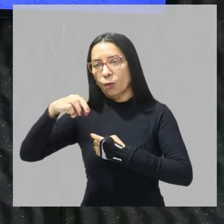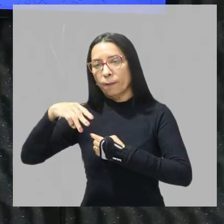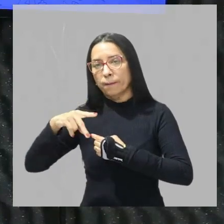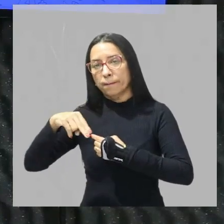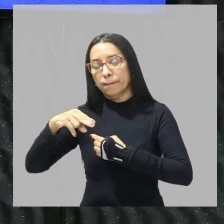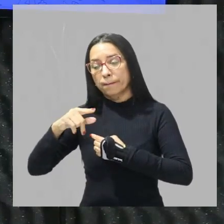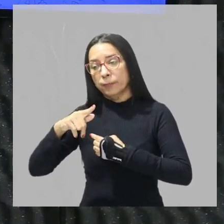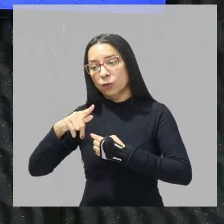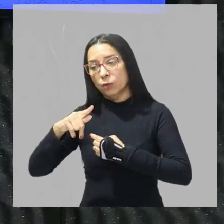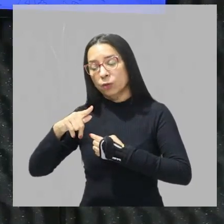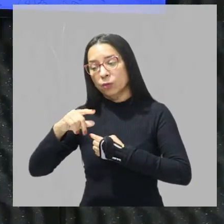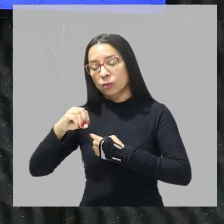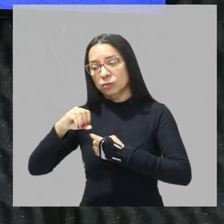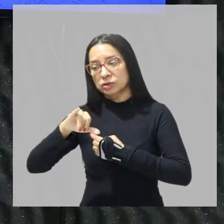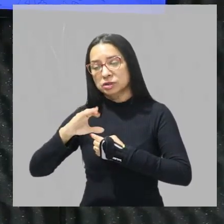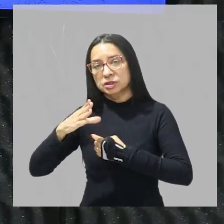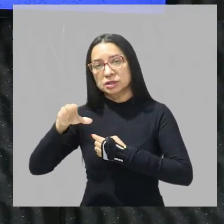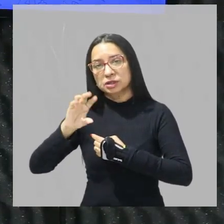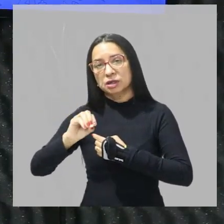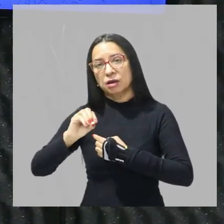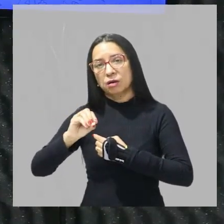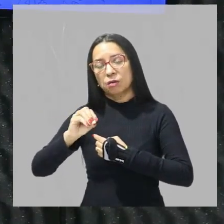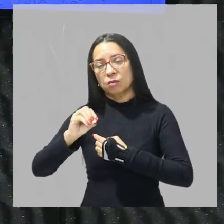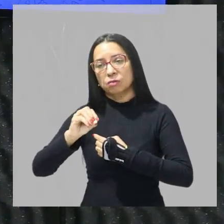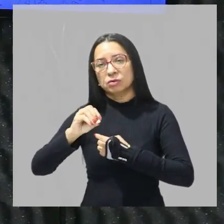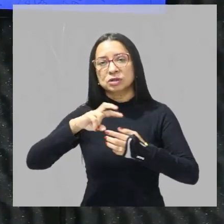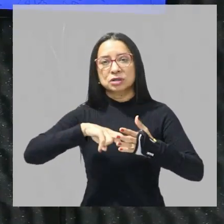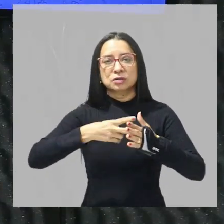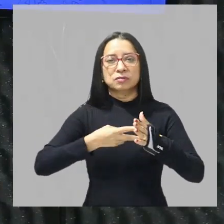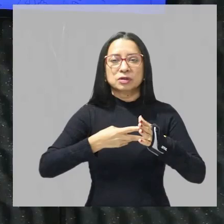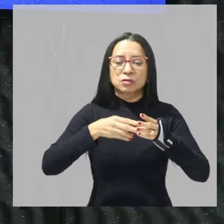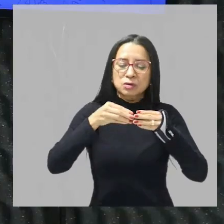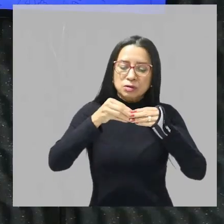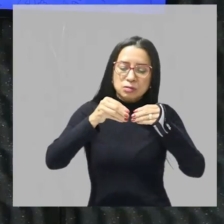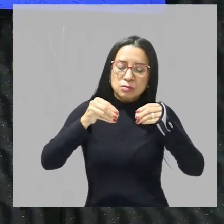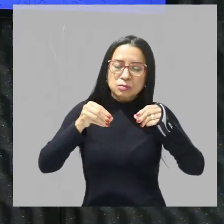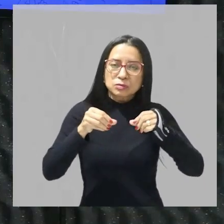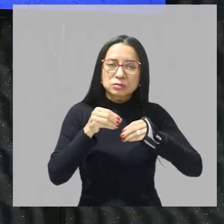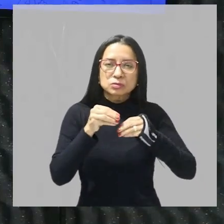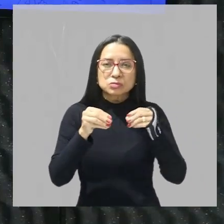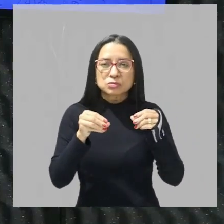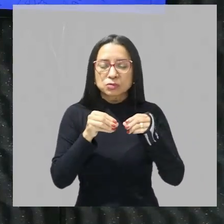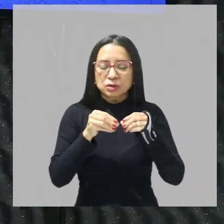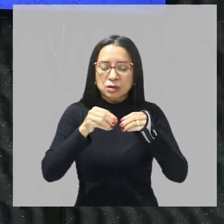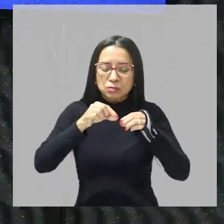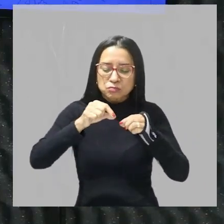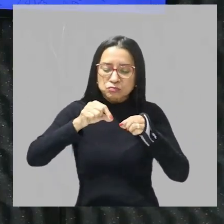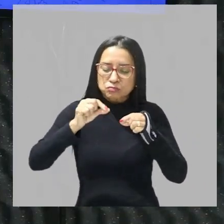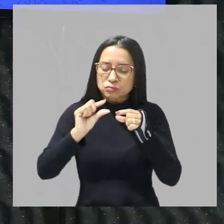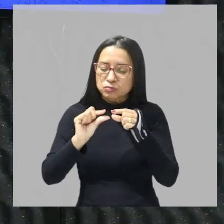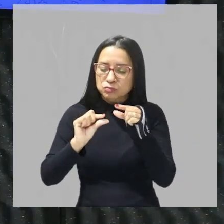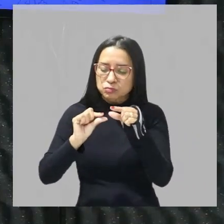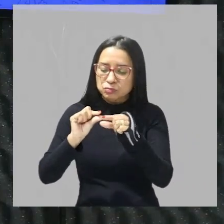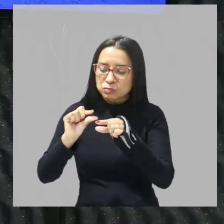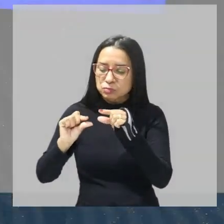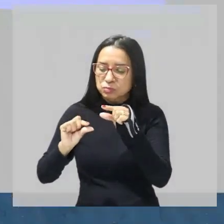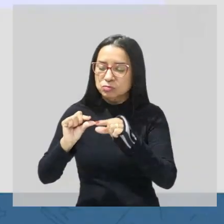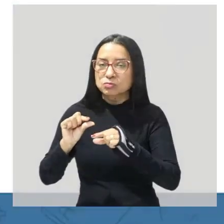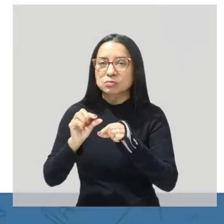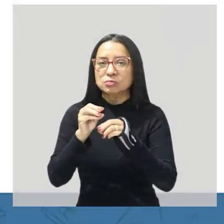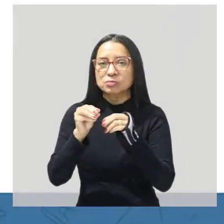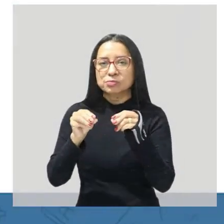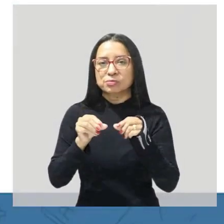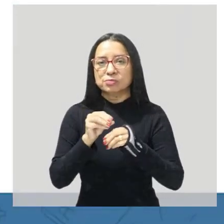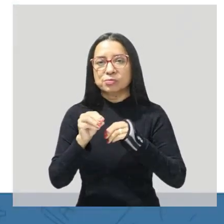Ela consegue desmontar, quebrar a matéria orgânica em pedaços menores, uma matéria